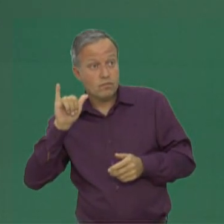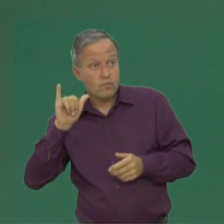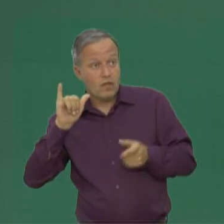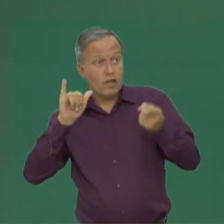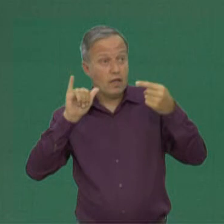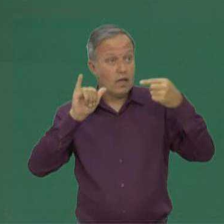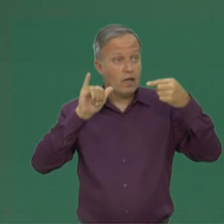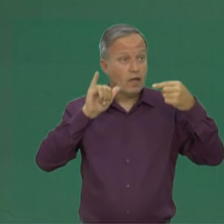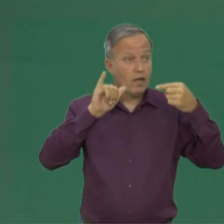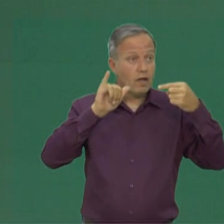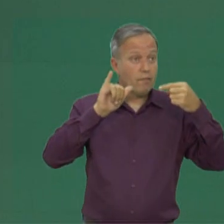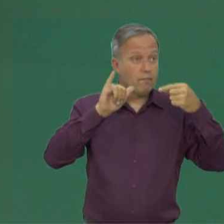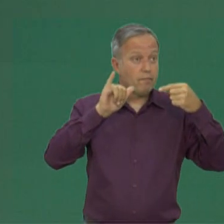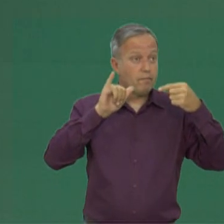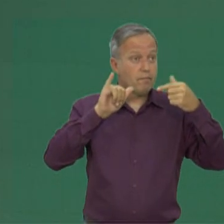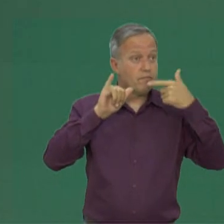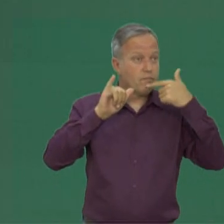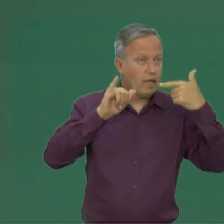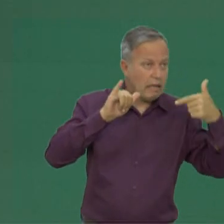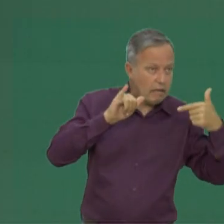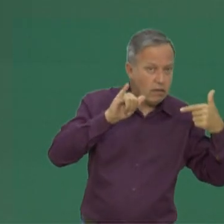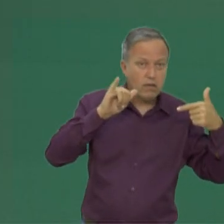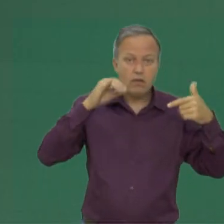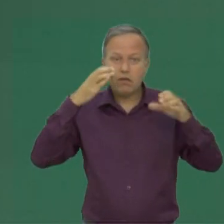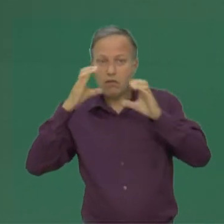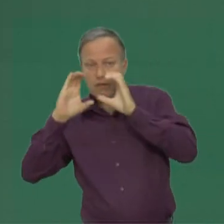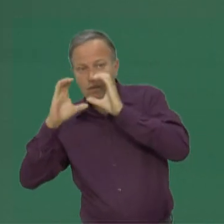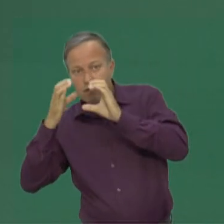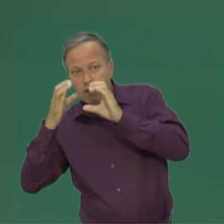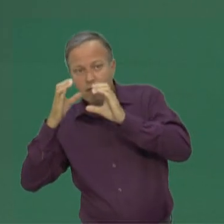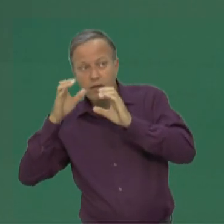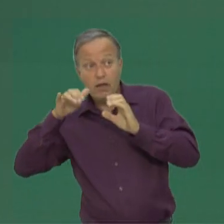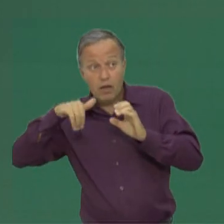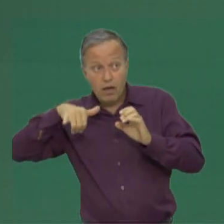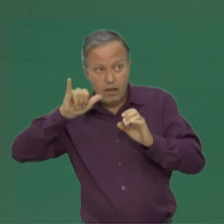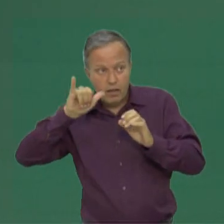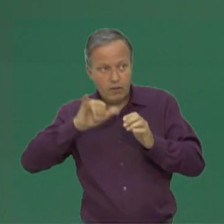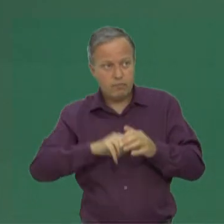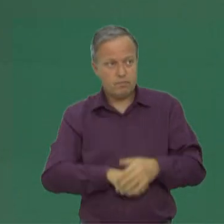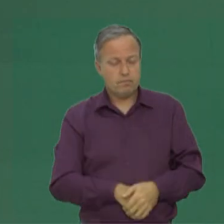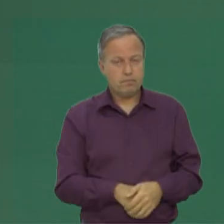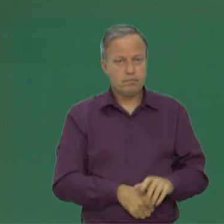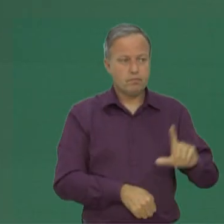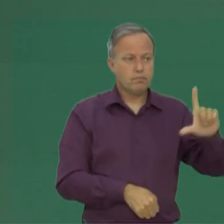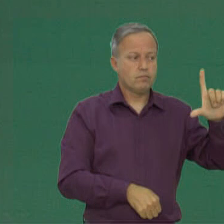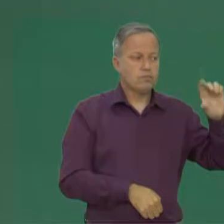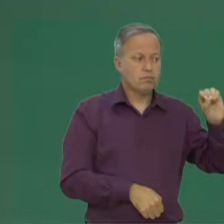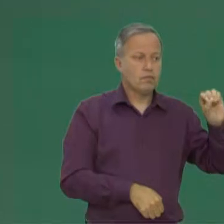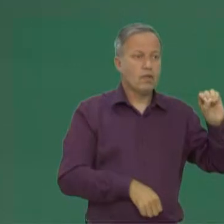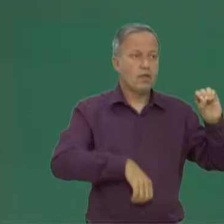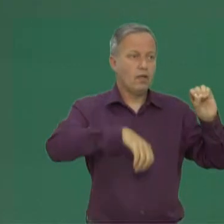Está adicionando uma informação. La O tiene valor